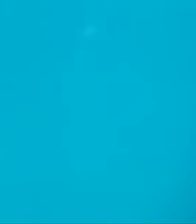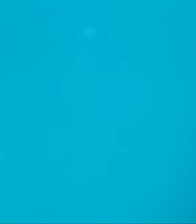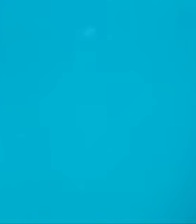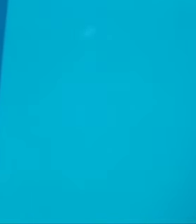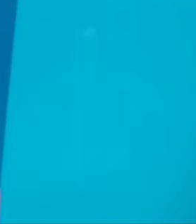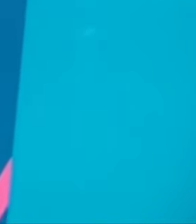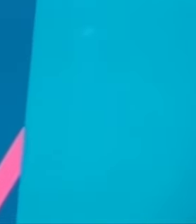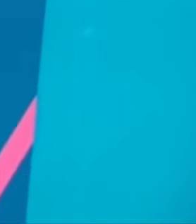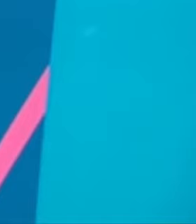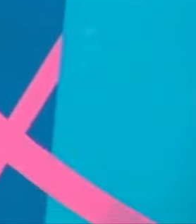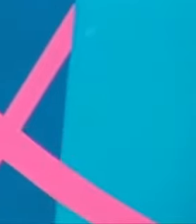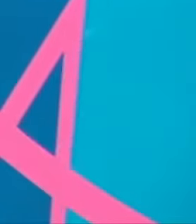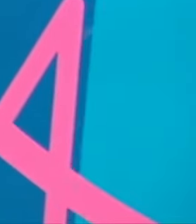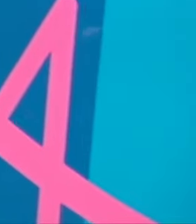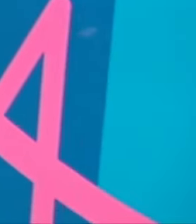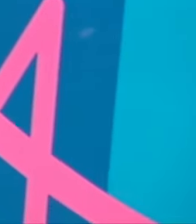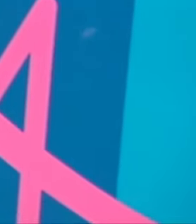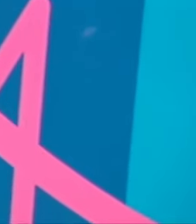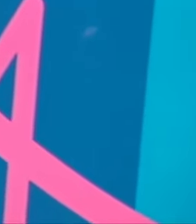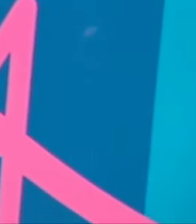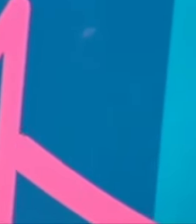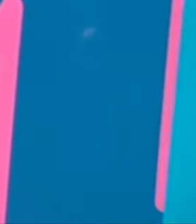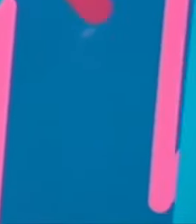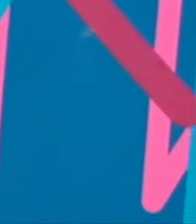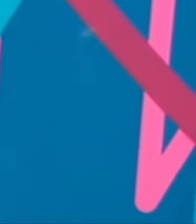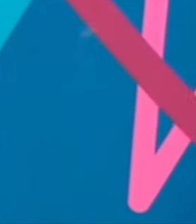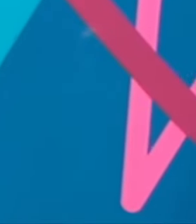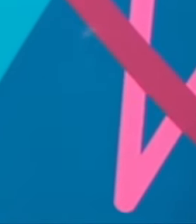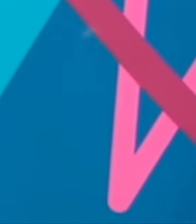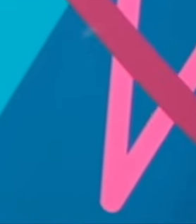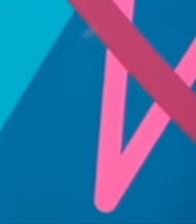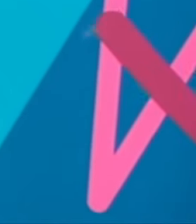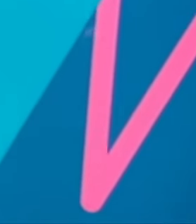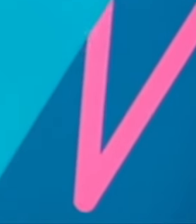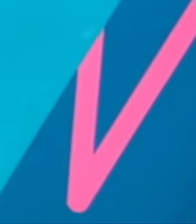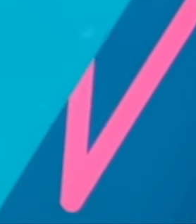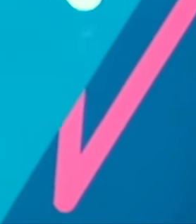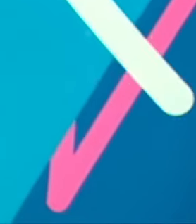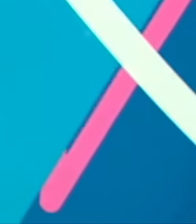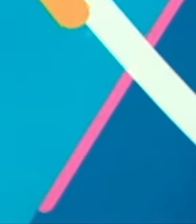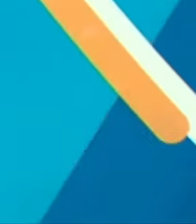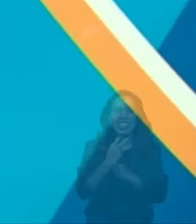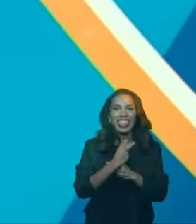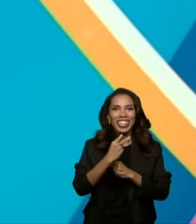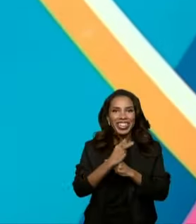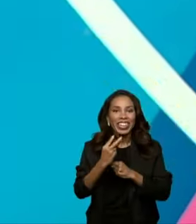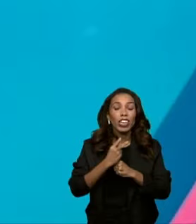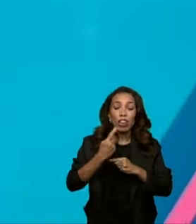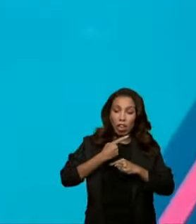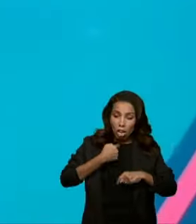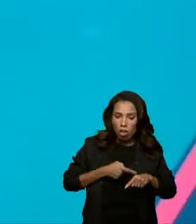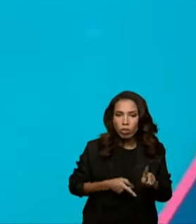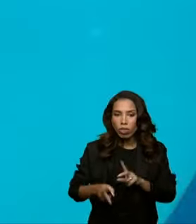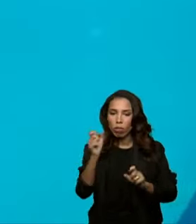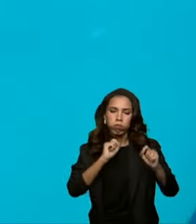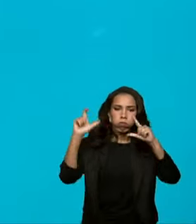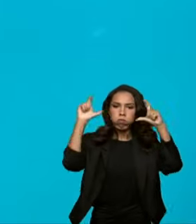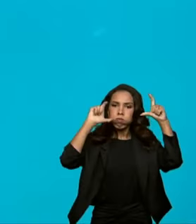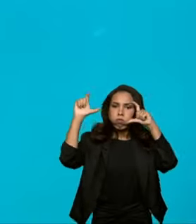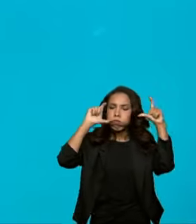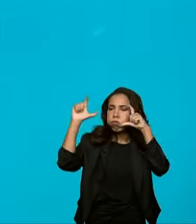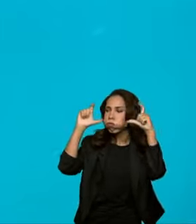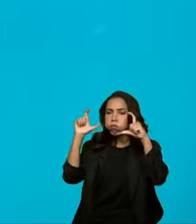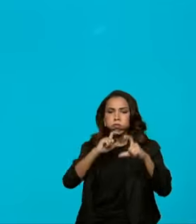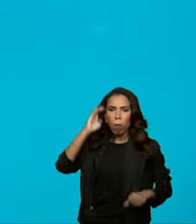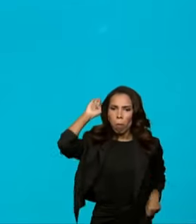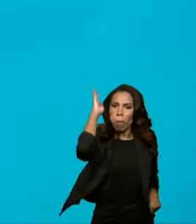dedos meus poucos amigos. Eu uso da fé para me proteger, procuro manter os meus olhos abertos. Se é papo reto,